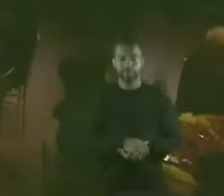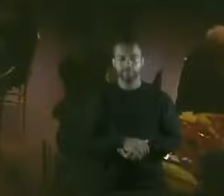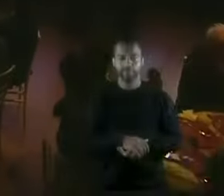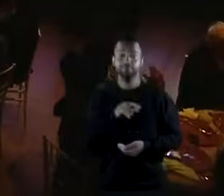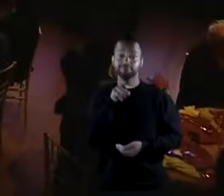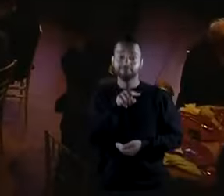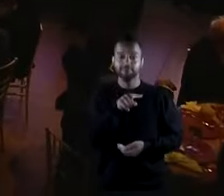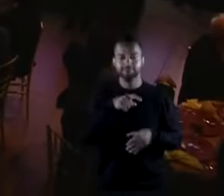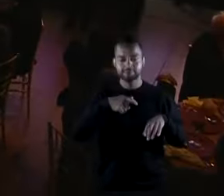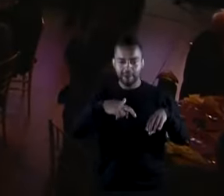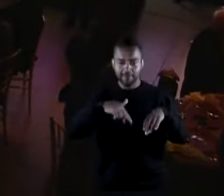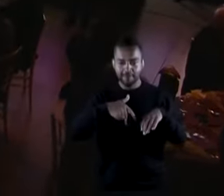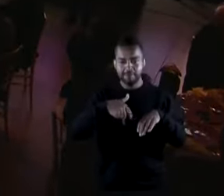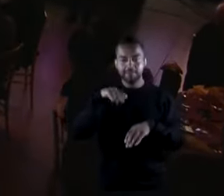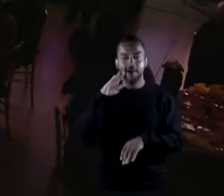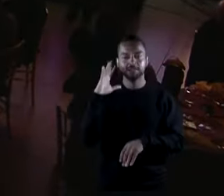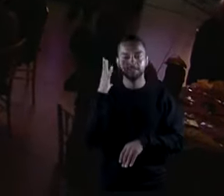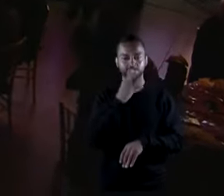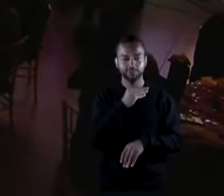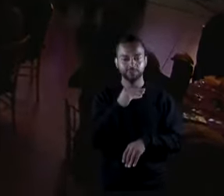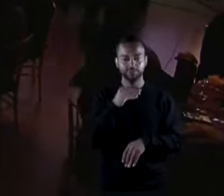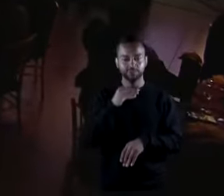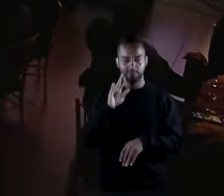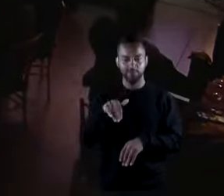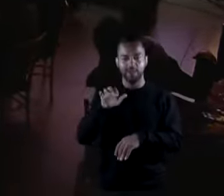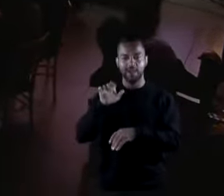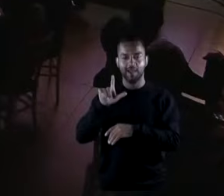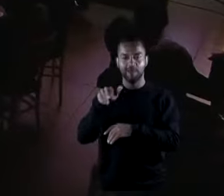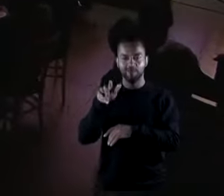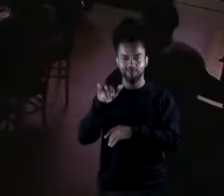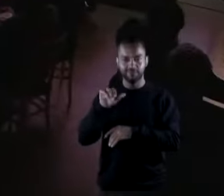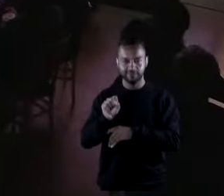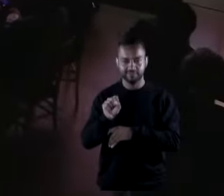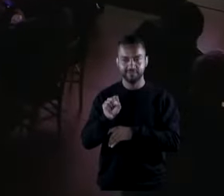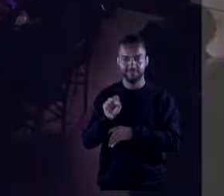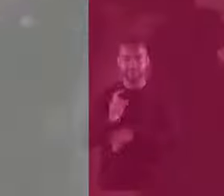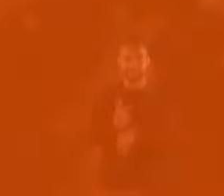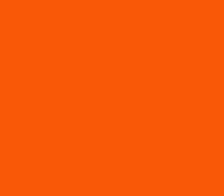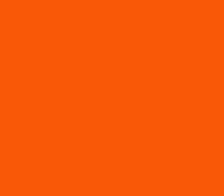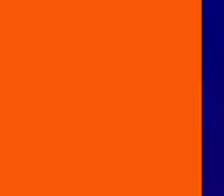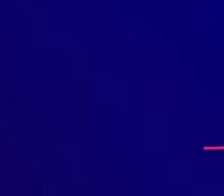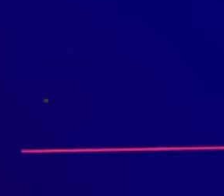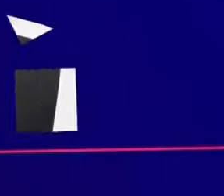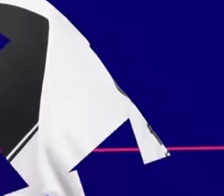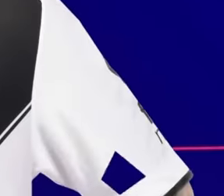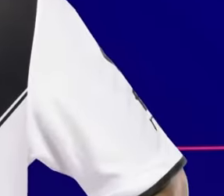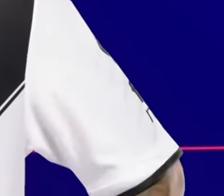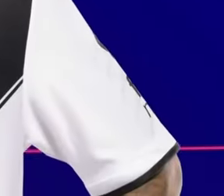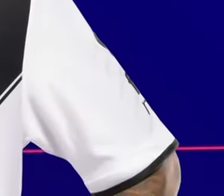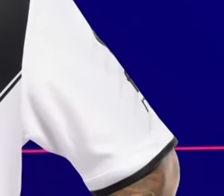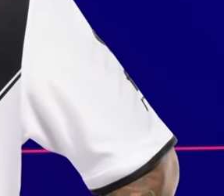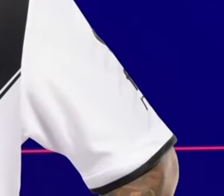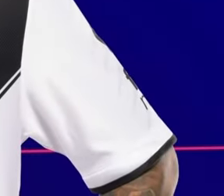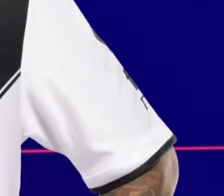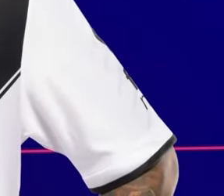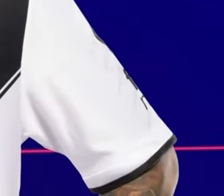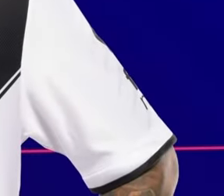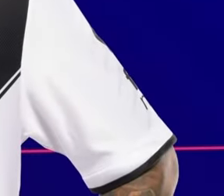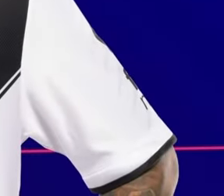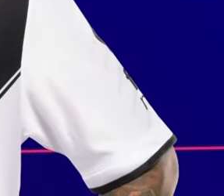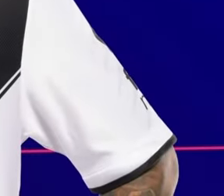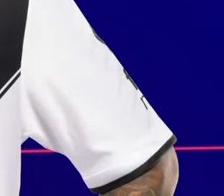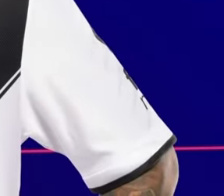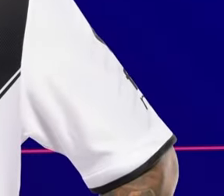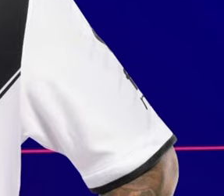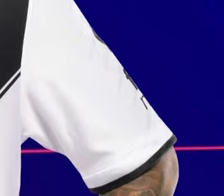o drible mais bonito, do Elvis, recebendo Parabéns. O prêmio Rabisca. O Elvis, infelizmente, não pôde vir, então para receber